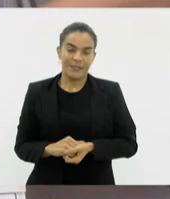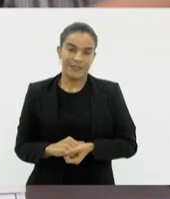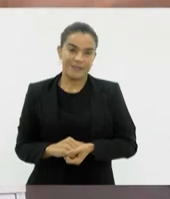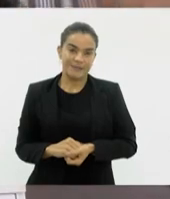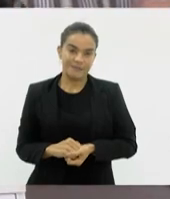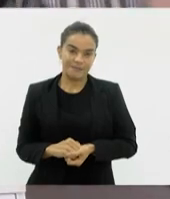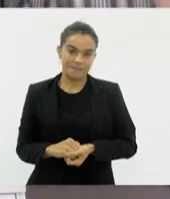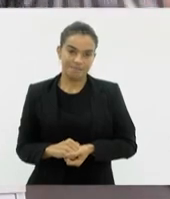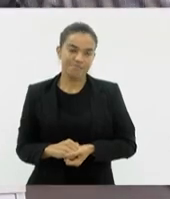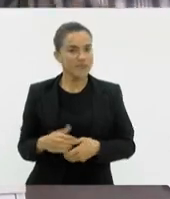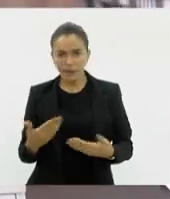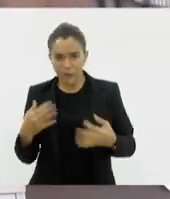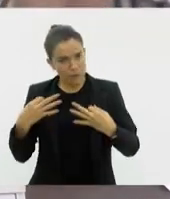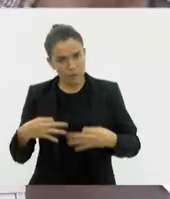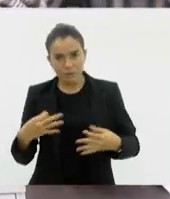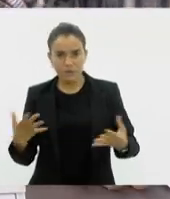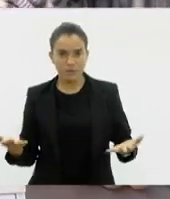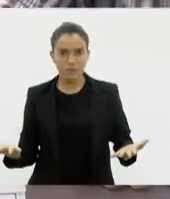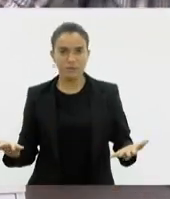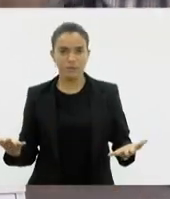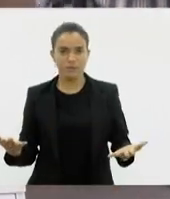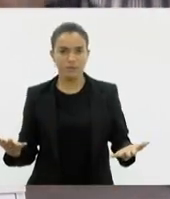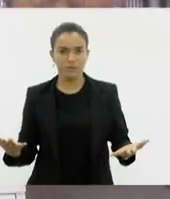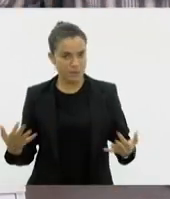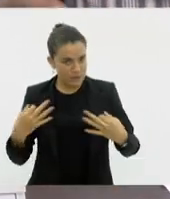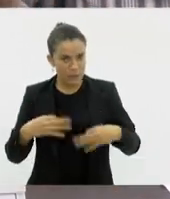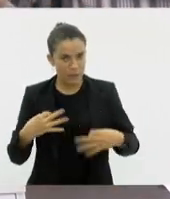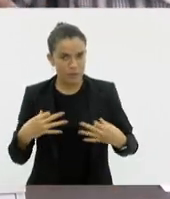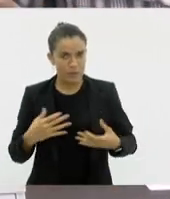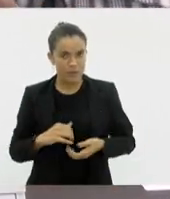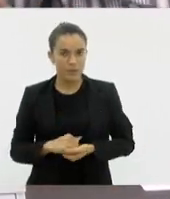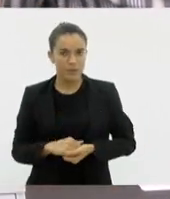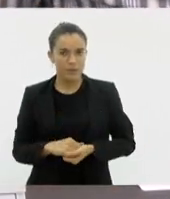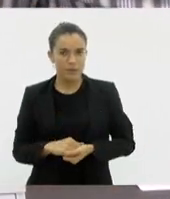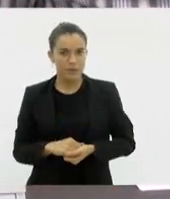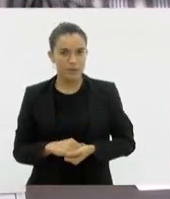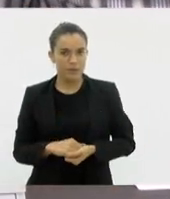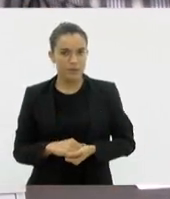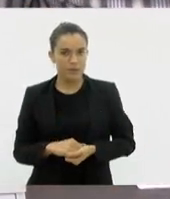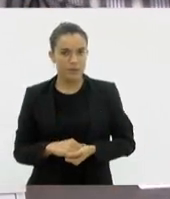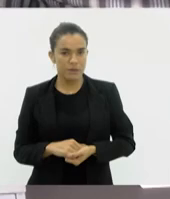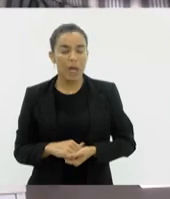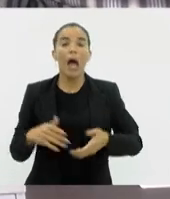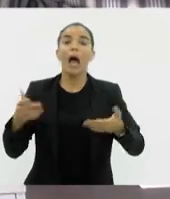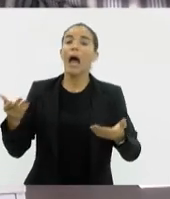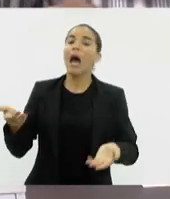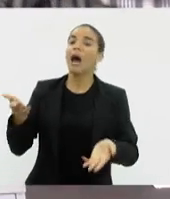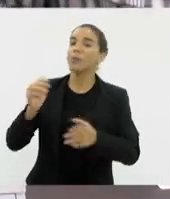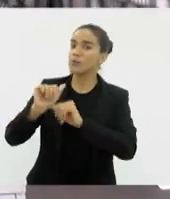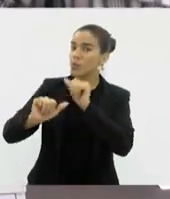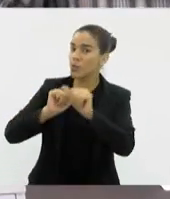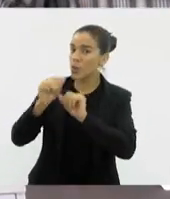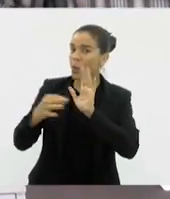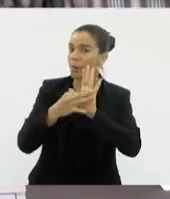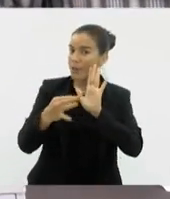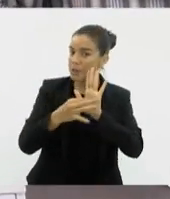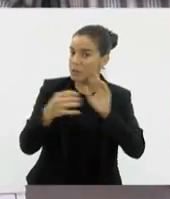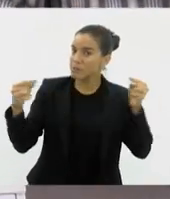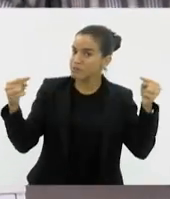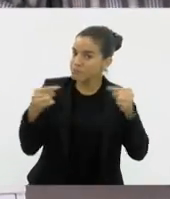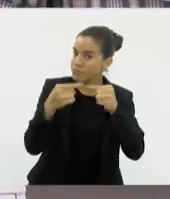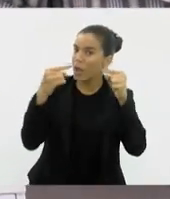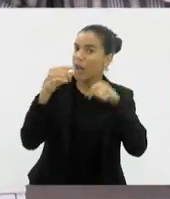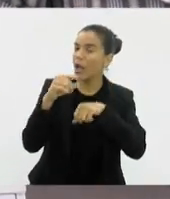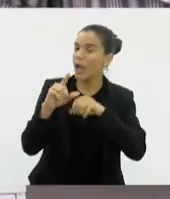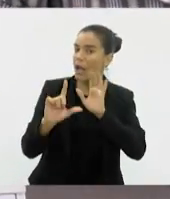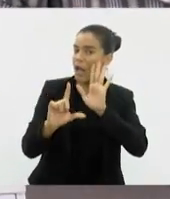Então, está certo. Ficou certo? Ah, então mudou o parecer pela legalidade